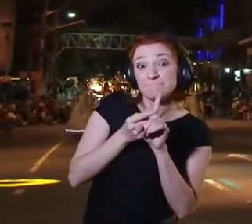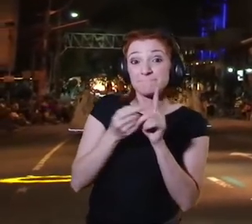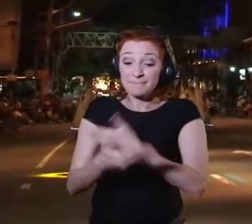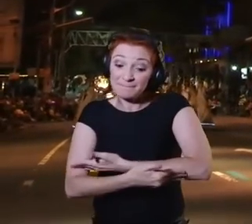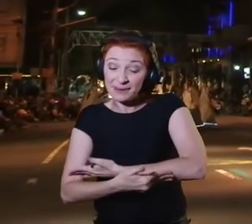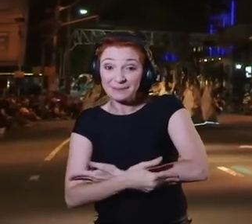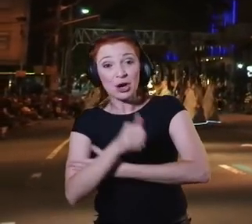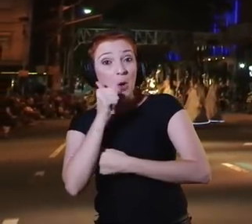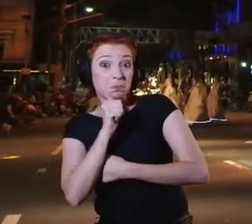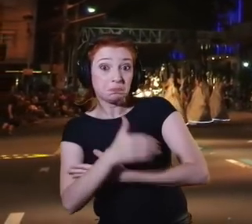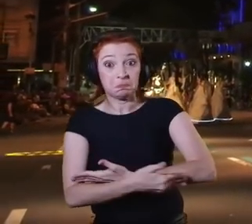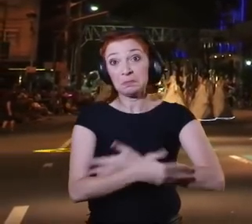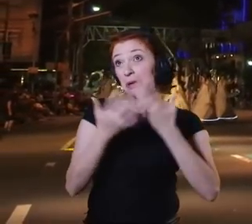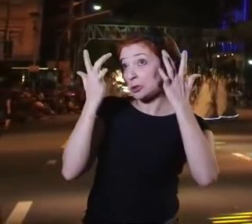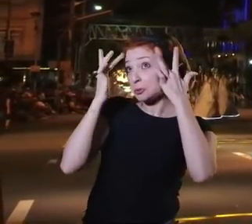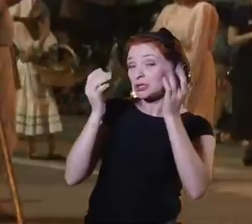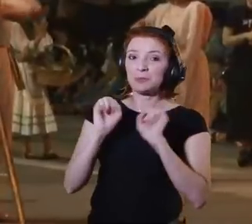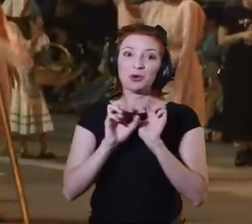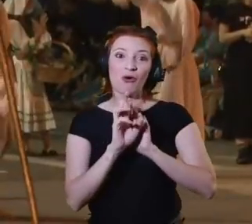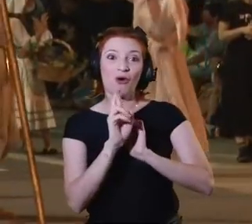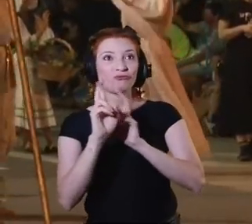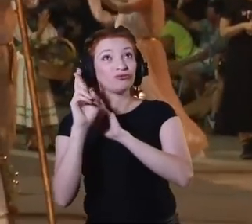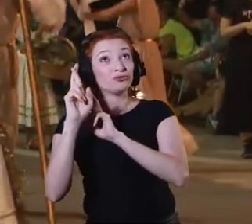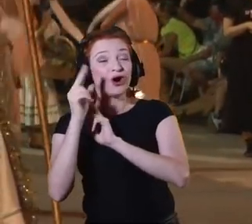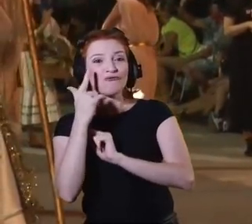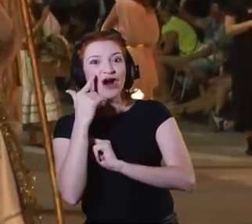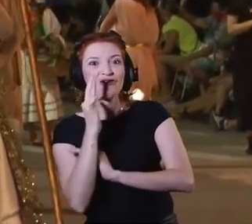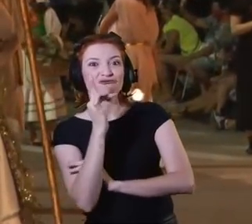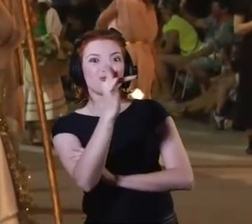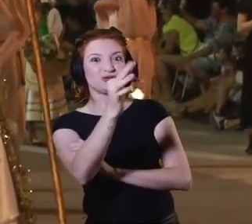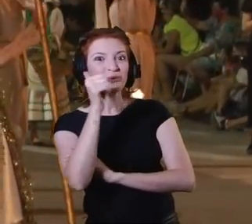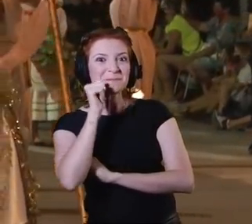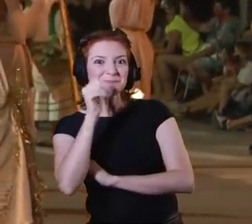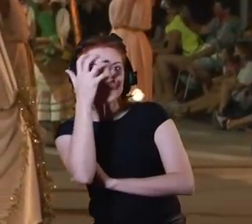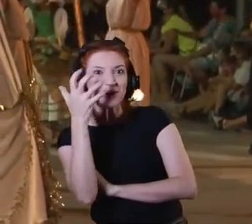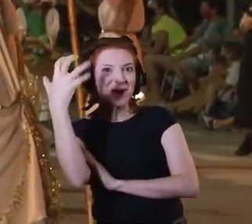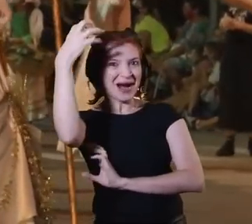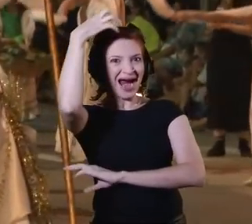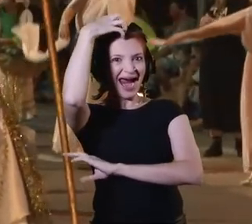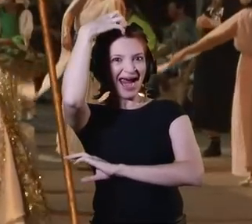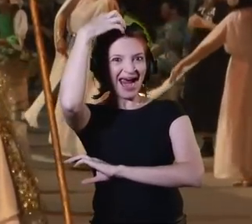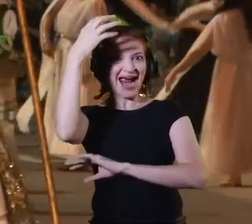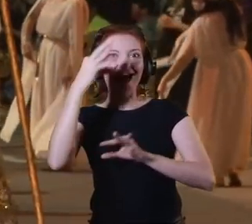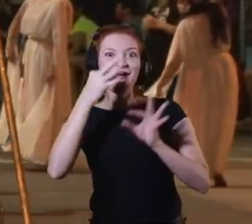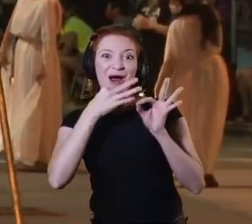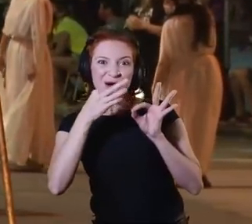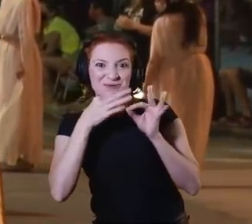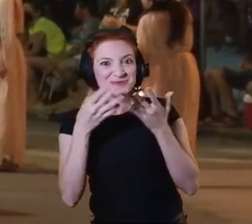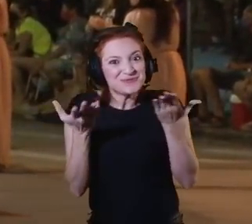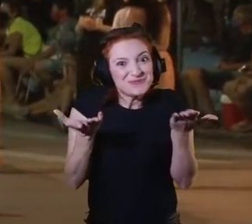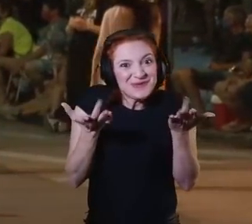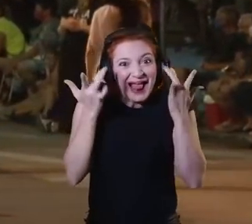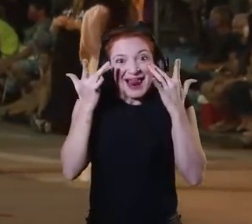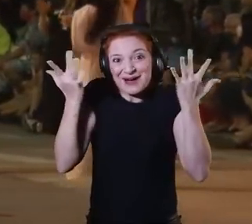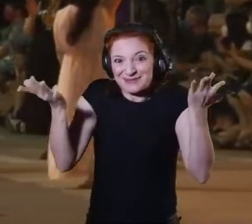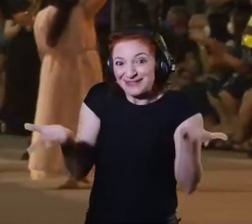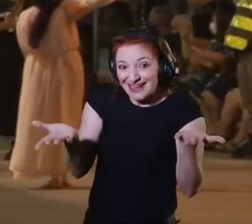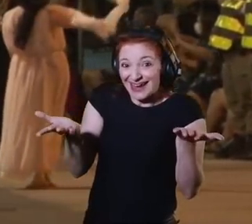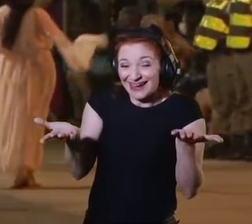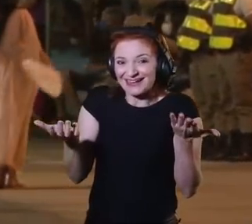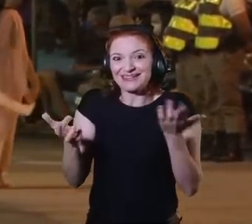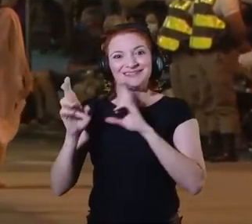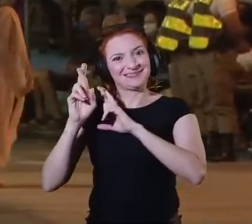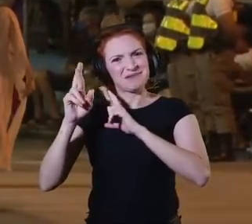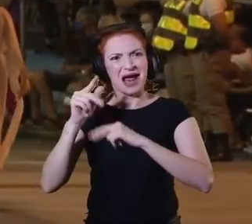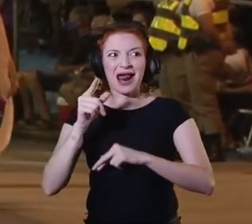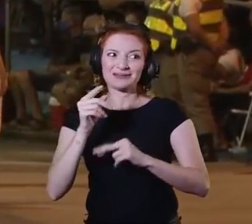sabe de Deus. Uma futura rainha. Isso, que ele está uma rainha, né? Né? É, nós estaremos mais velhinhos, né, Zé? Mas quem sabe ela esteja lá